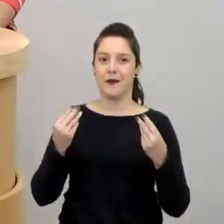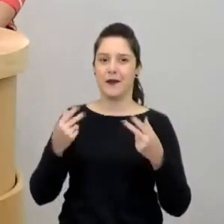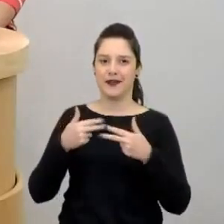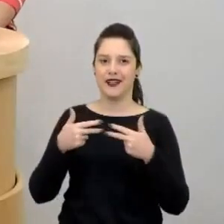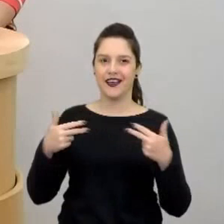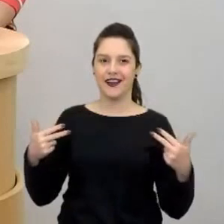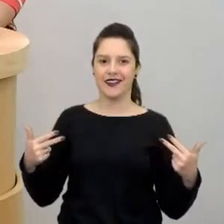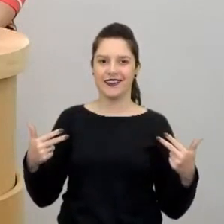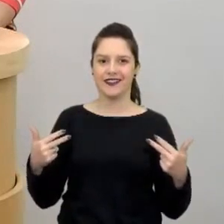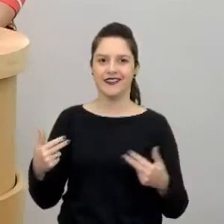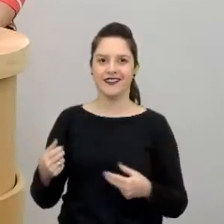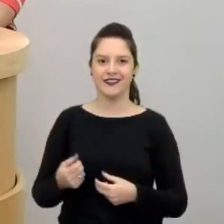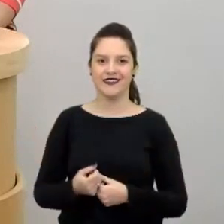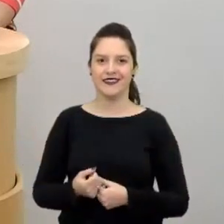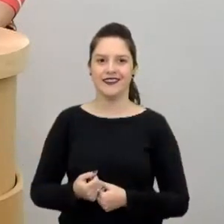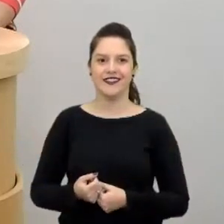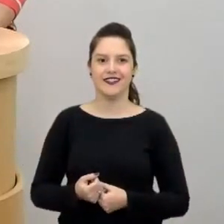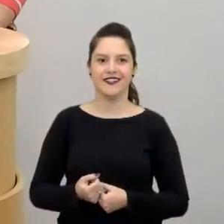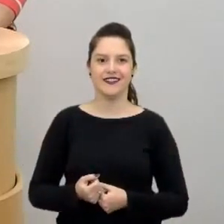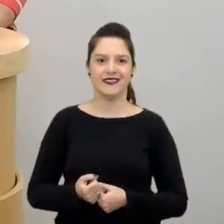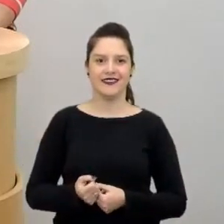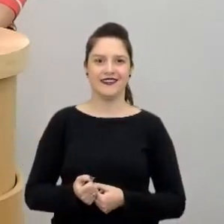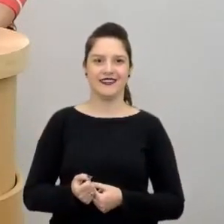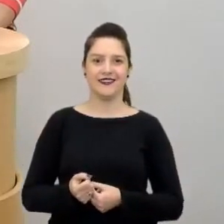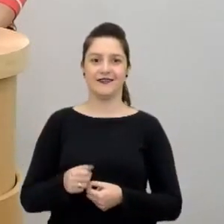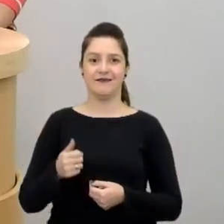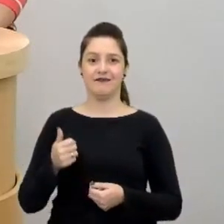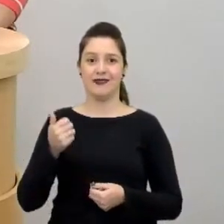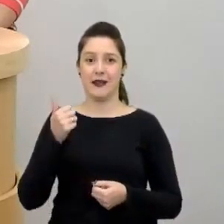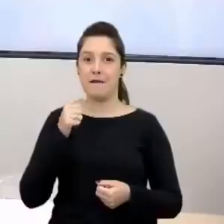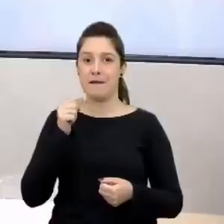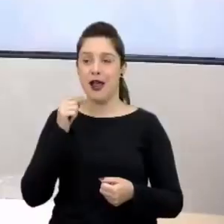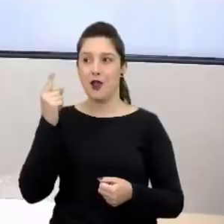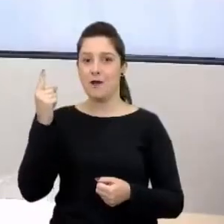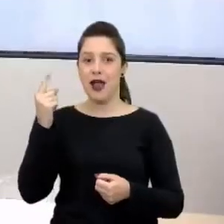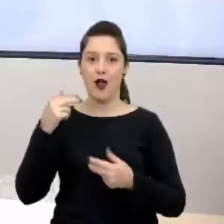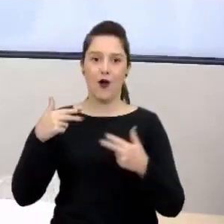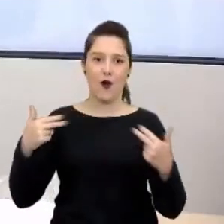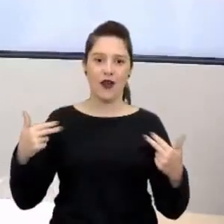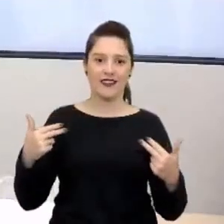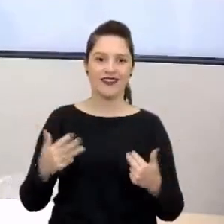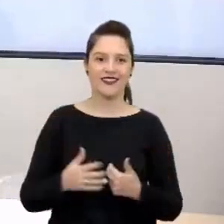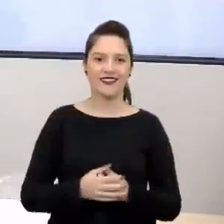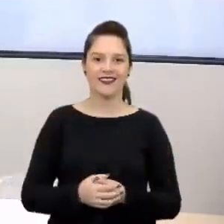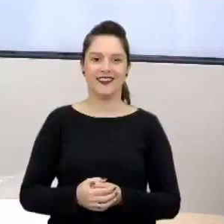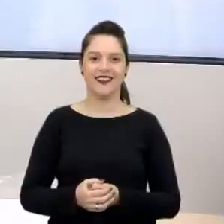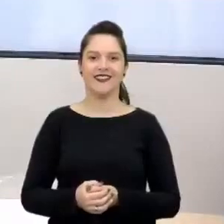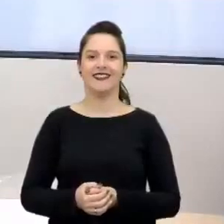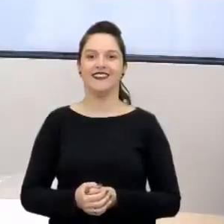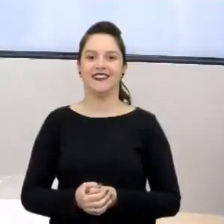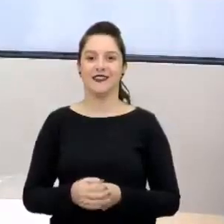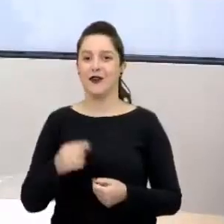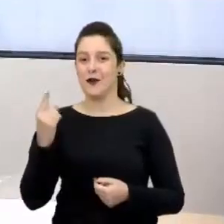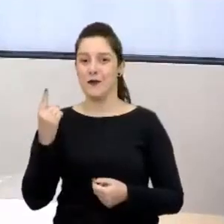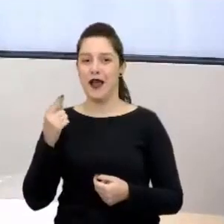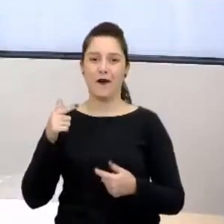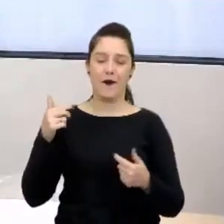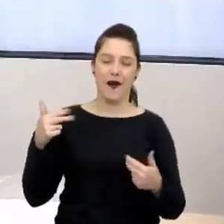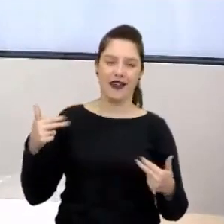do Jack Chan, que tinha um tio. E aí toda hora o tio falava, mais uma coisa. Eu sou o tio hoje. Eu tô muito tipo, mais uma